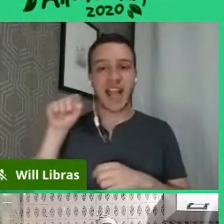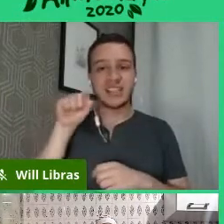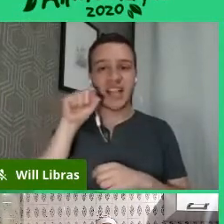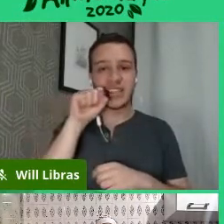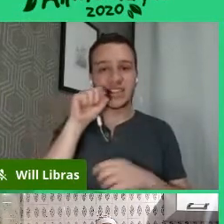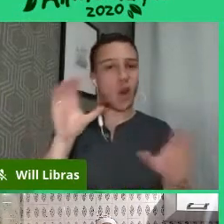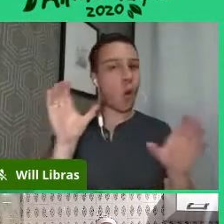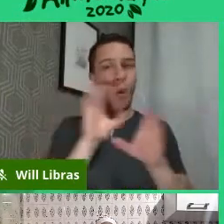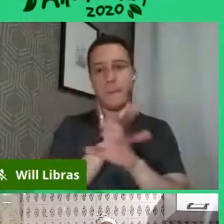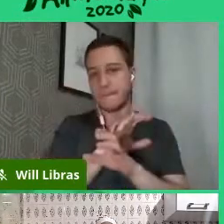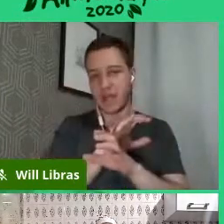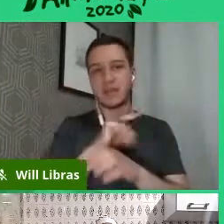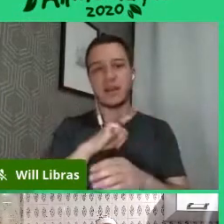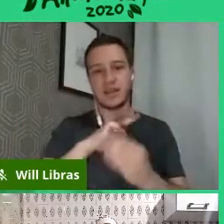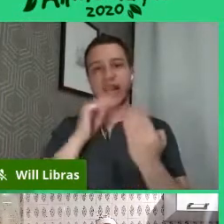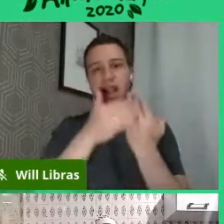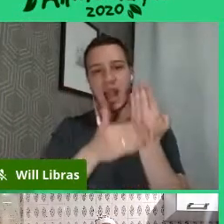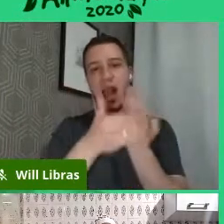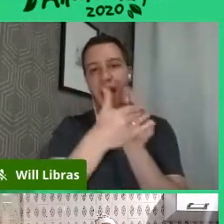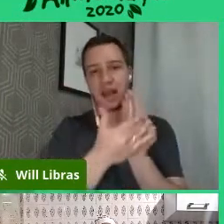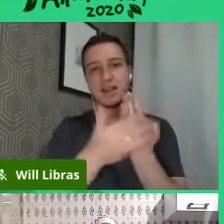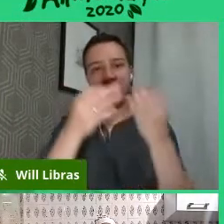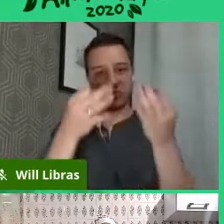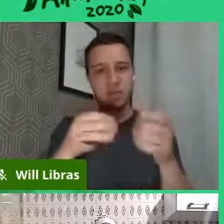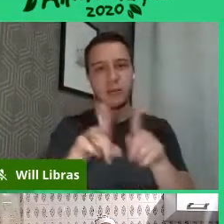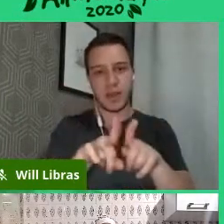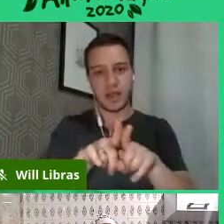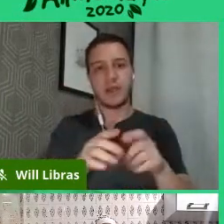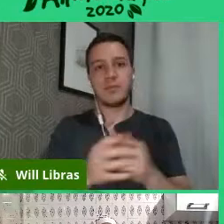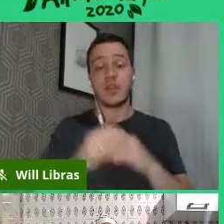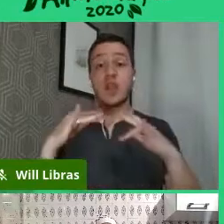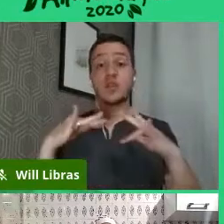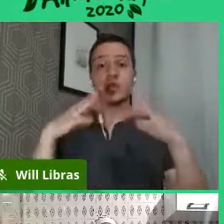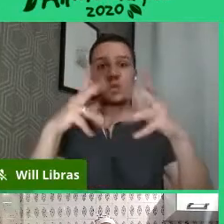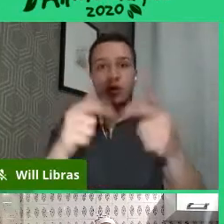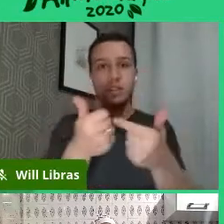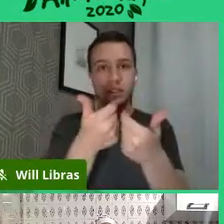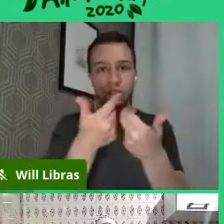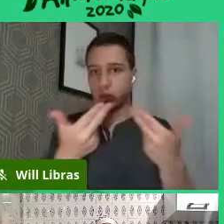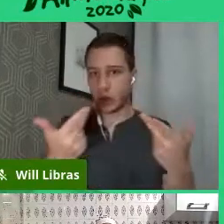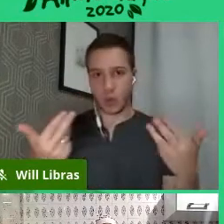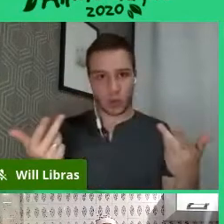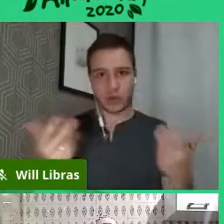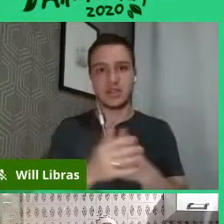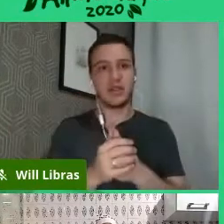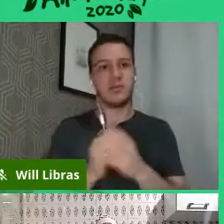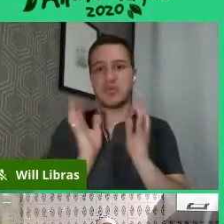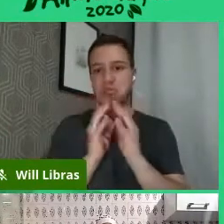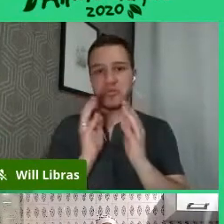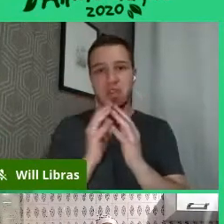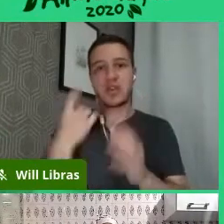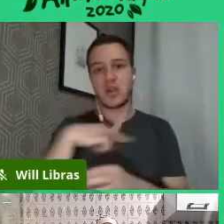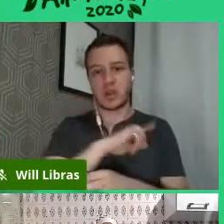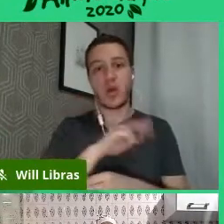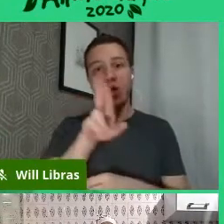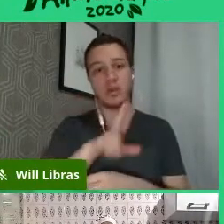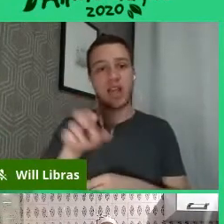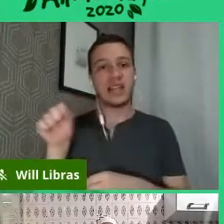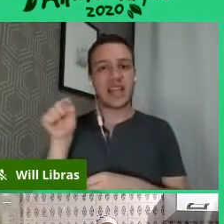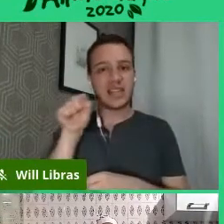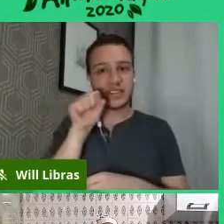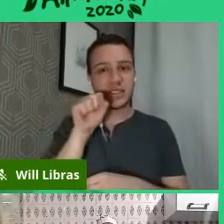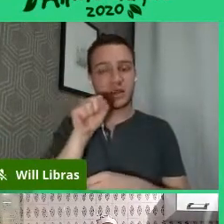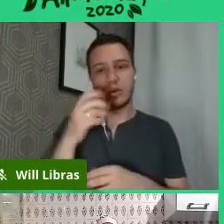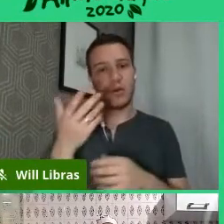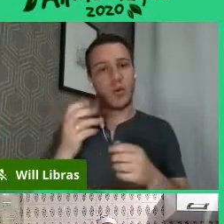casca. Então, lembrando que todos hortifruti que a gente for utilizar com casca, eles precisam ser